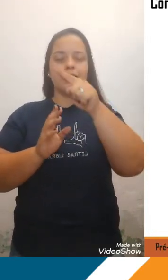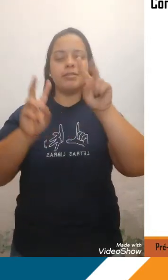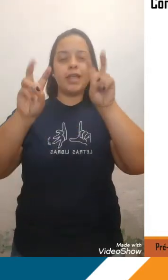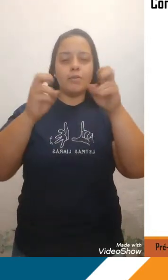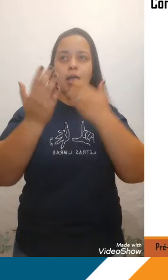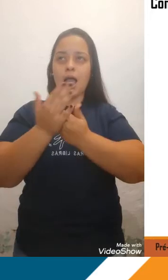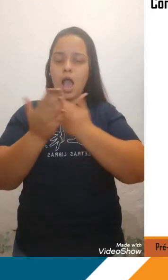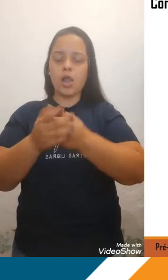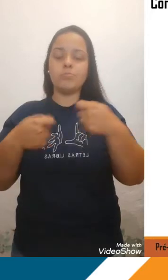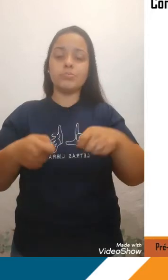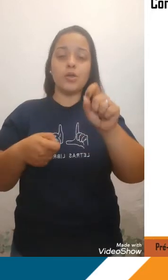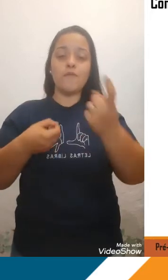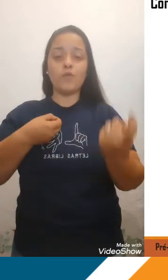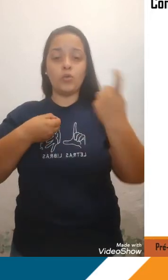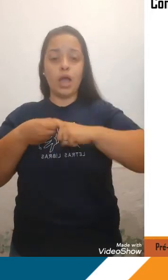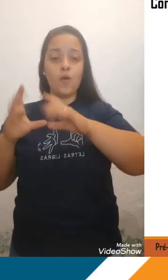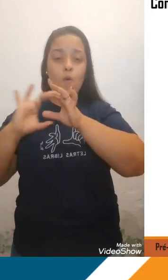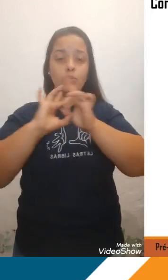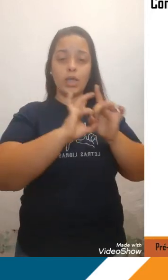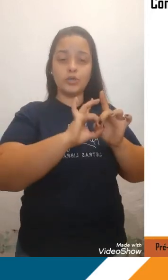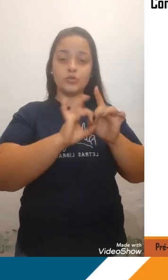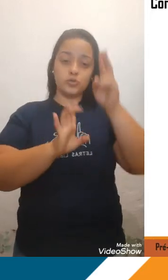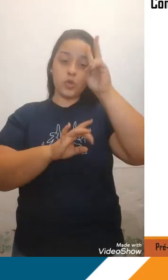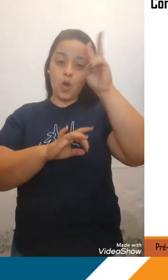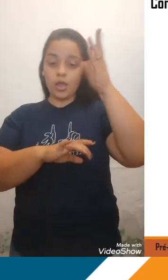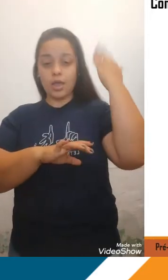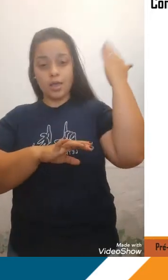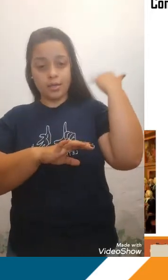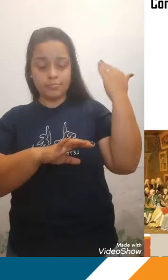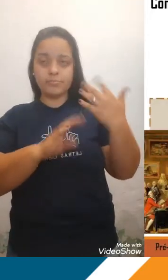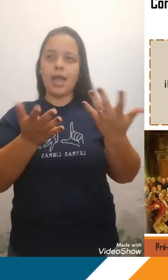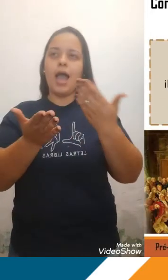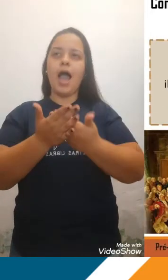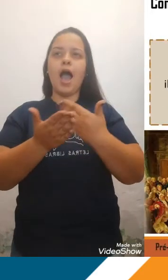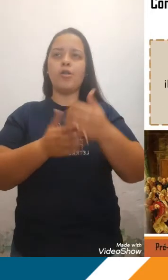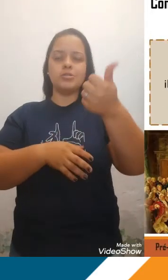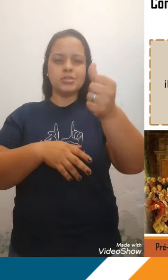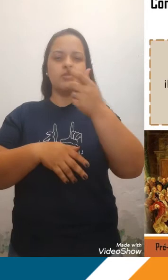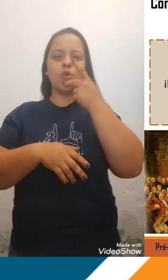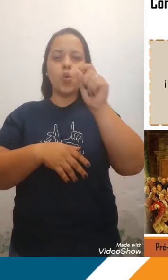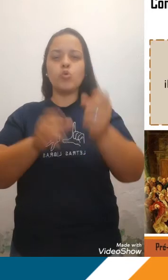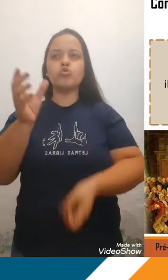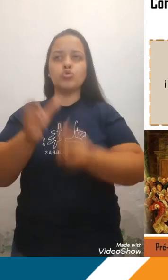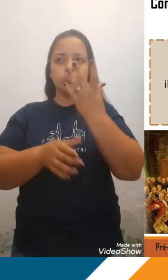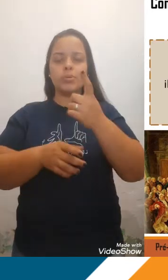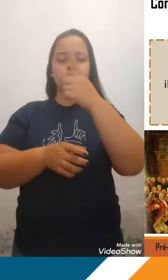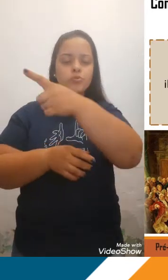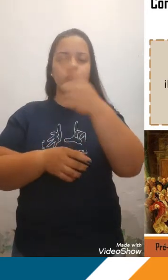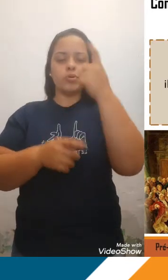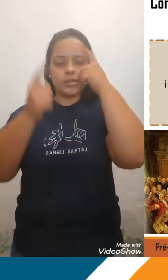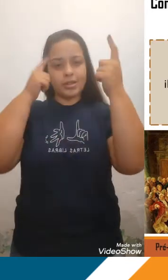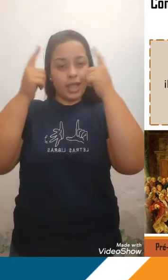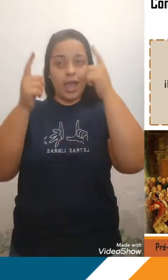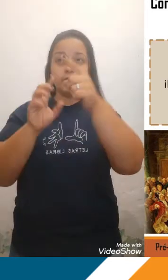é preciso que a gente volte um pouco aos contextos históricos da época. Na aula 16, a gente viu o surgimento dos ideais